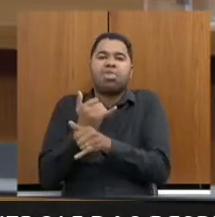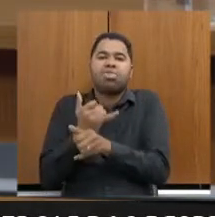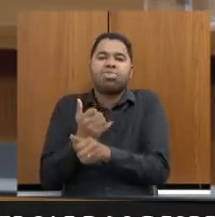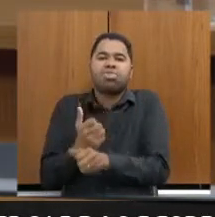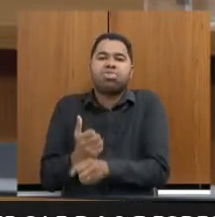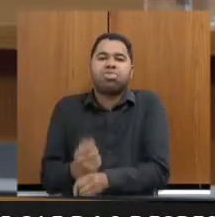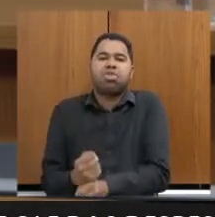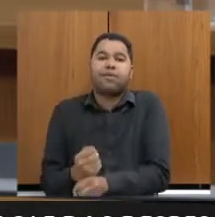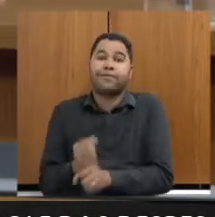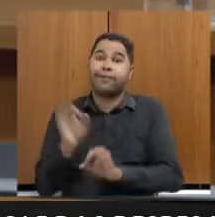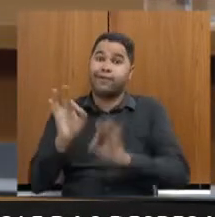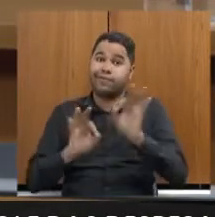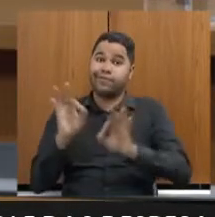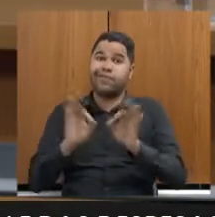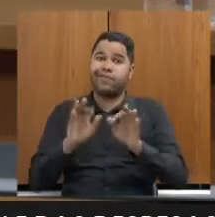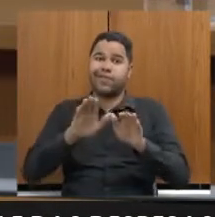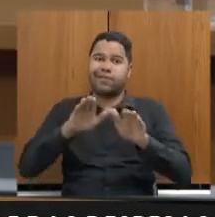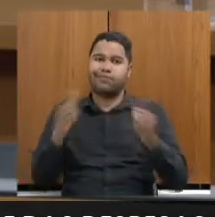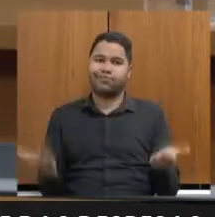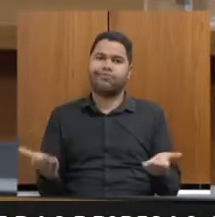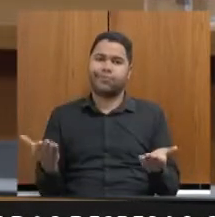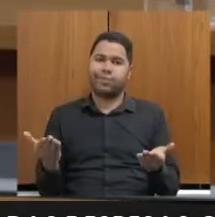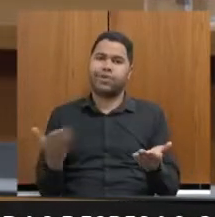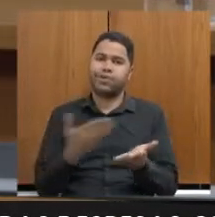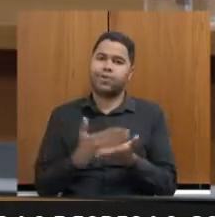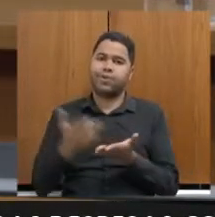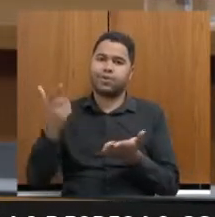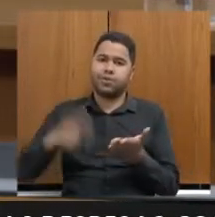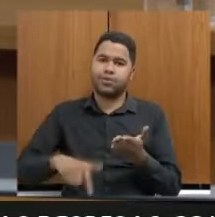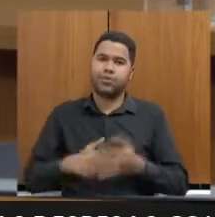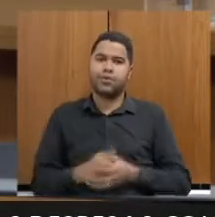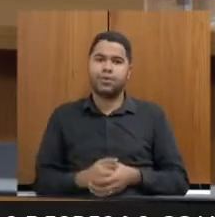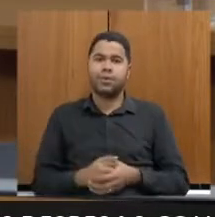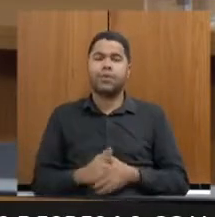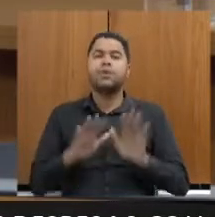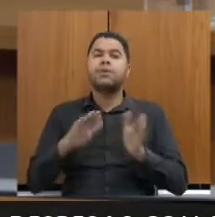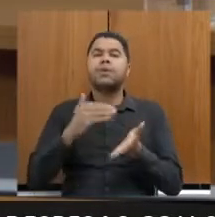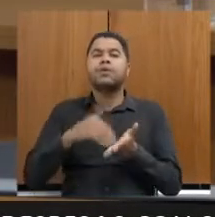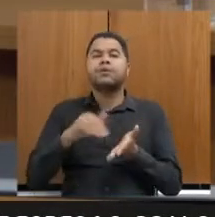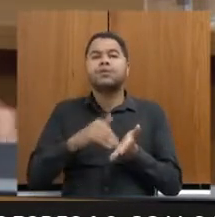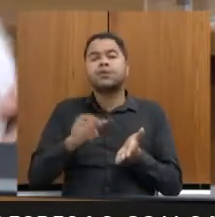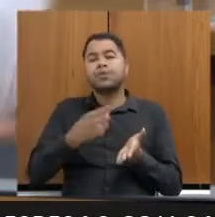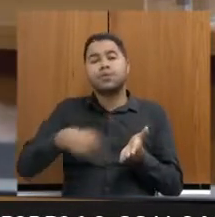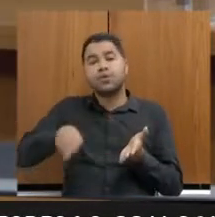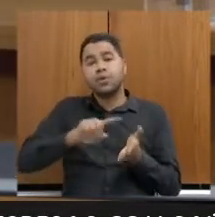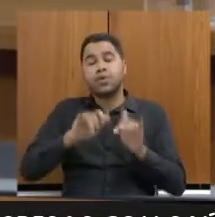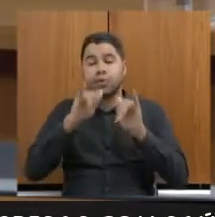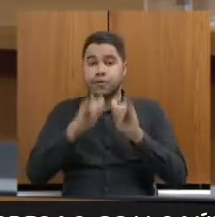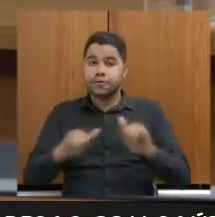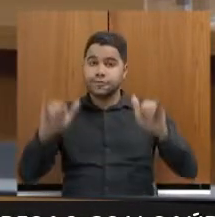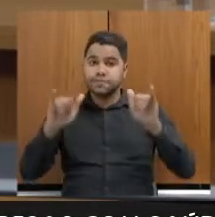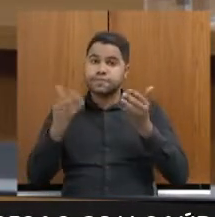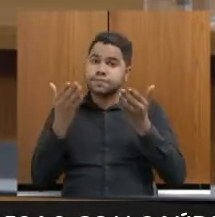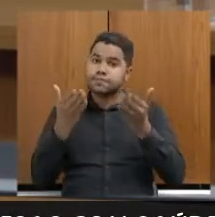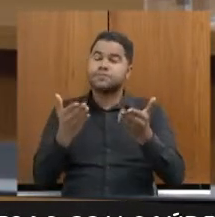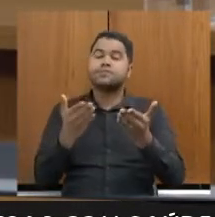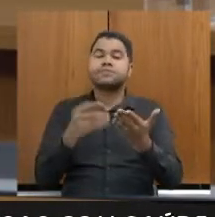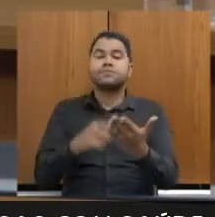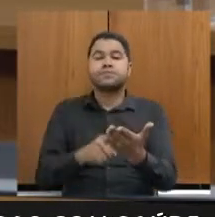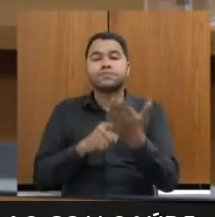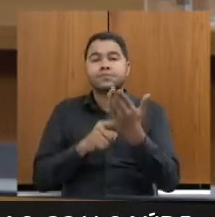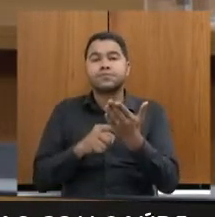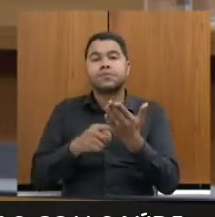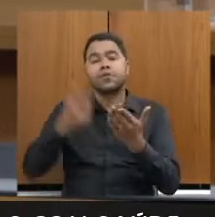na hora começa a mexer vai ter que derrubar e começar praticamente do Zé o secretário o que nós queremos então dizer é que o senhor trouxe